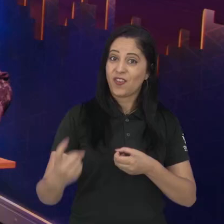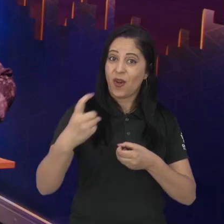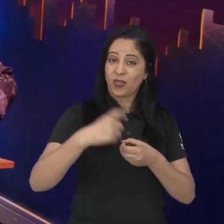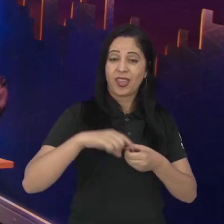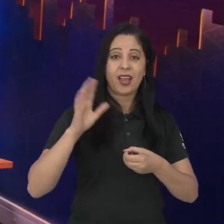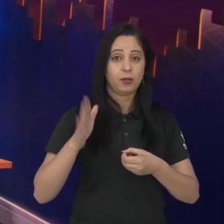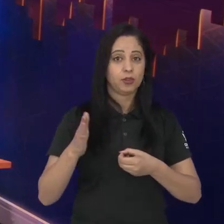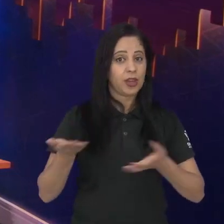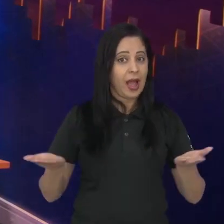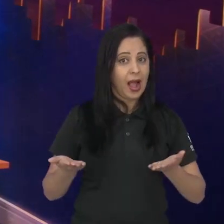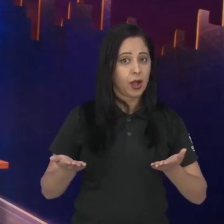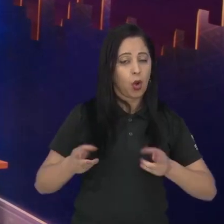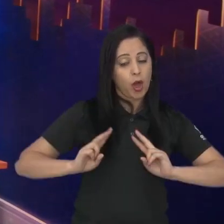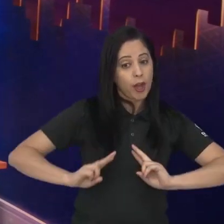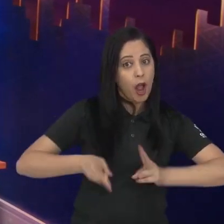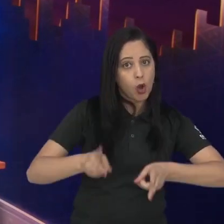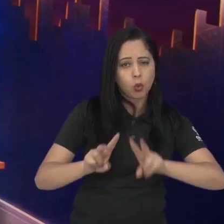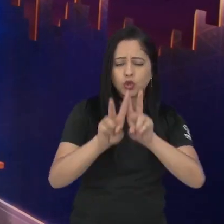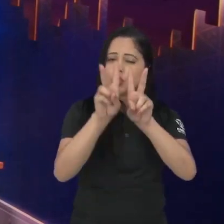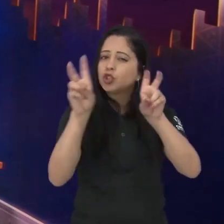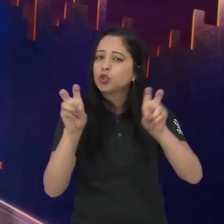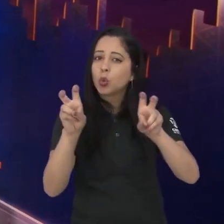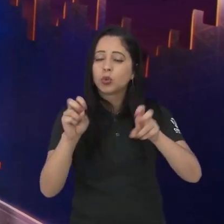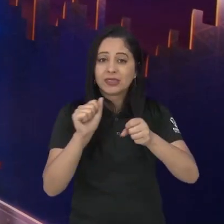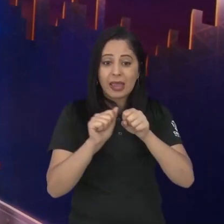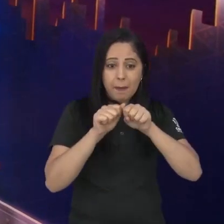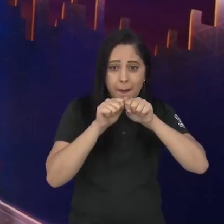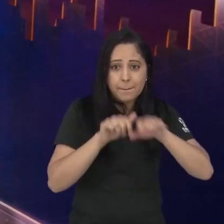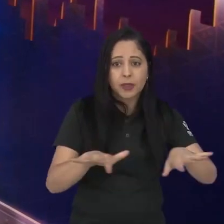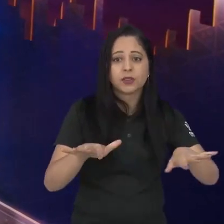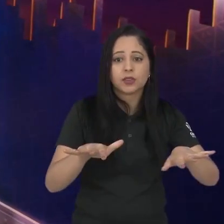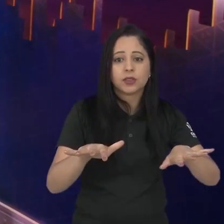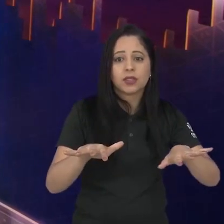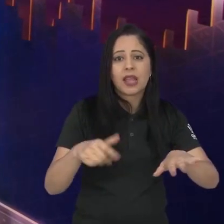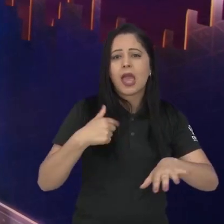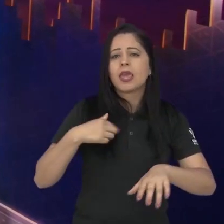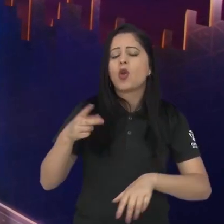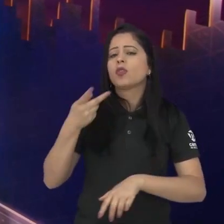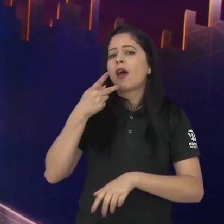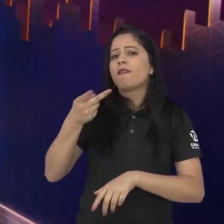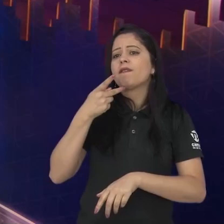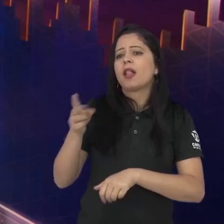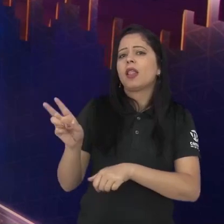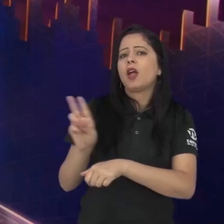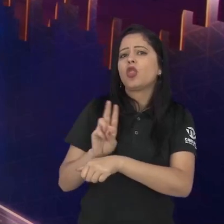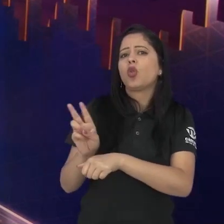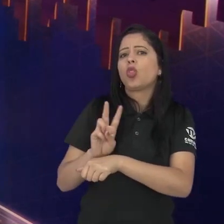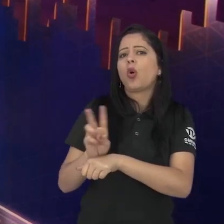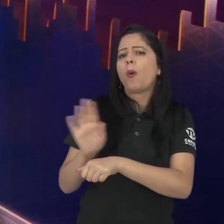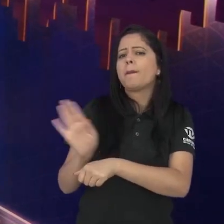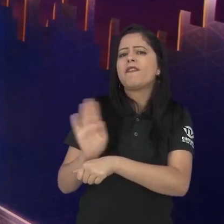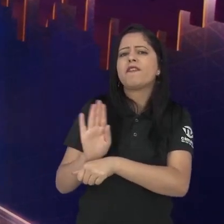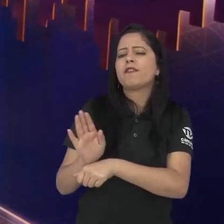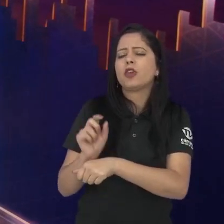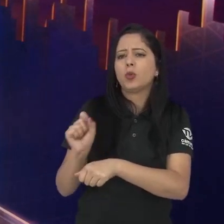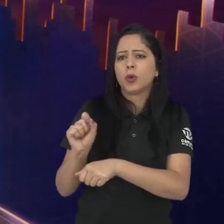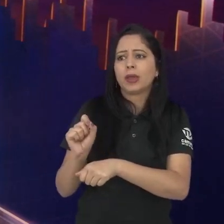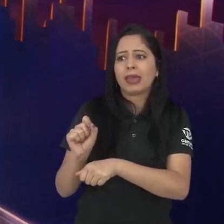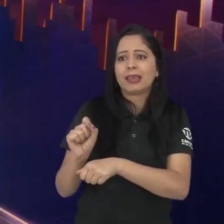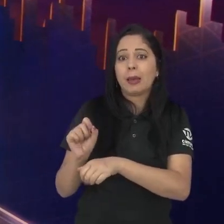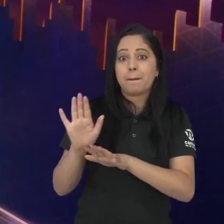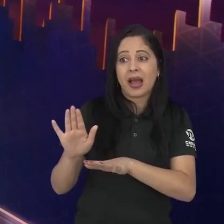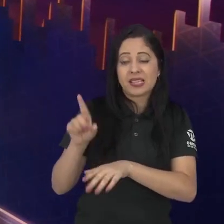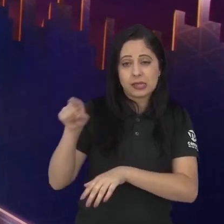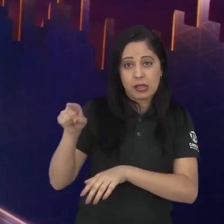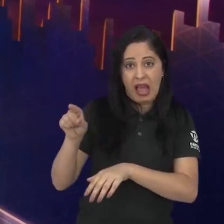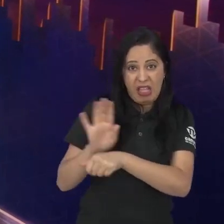Estamos de volta para continuar falando aí sobre as pandemias. Eu estava falando de The Last of Us, Vic. E o que mais dá medo em